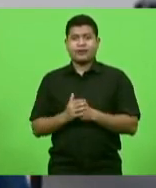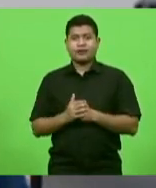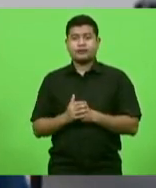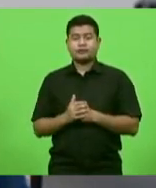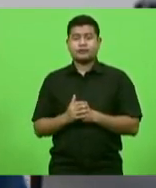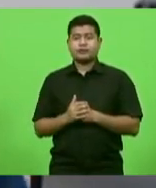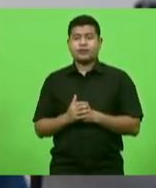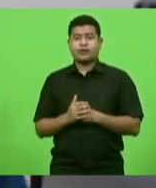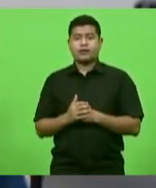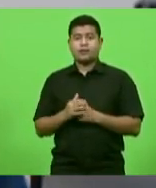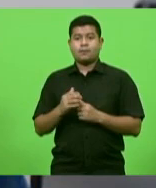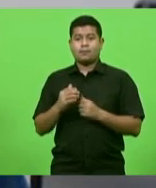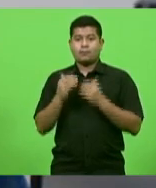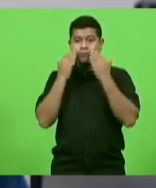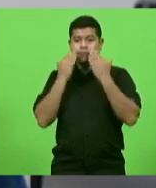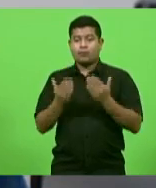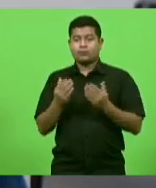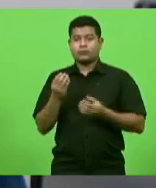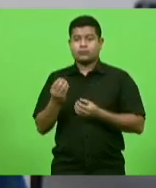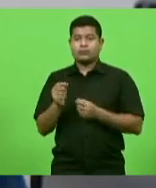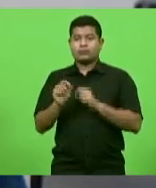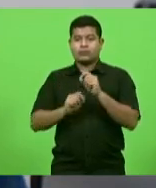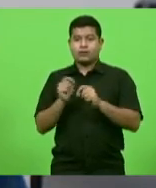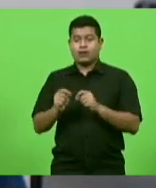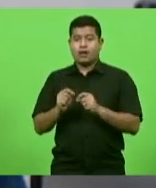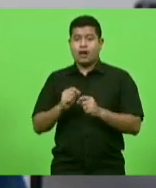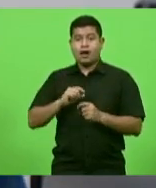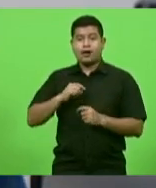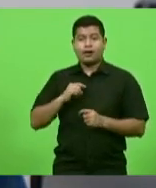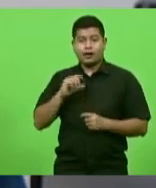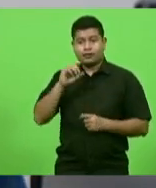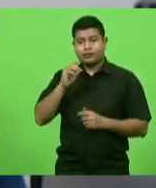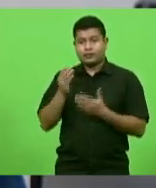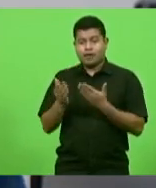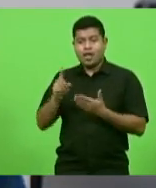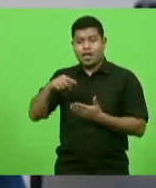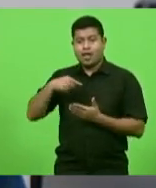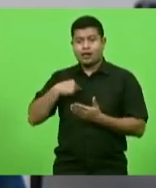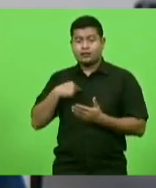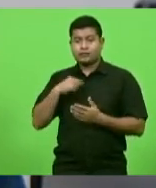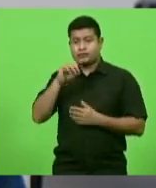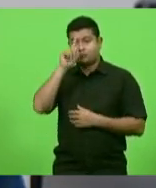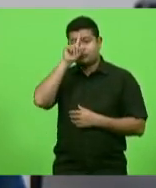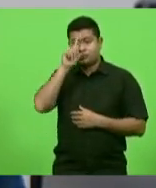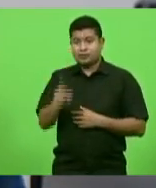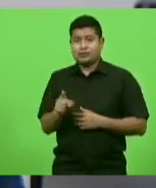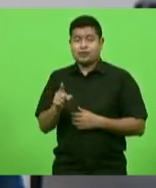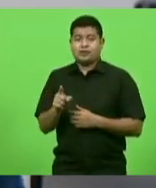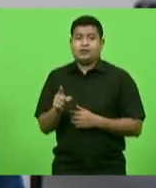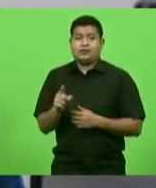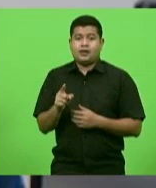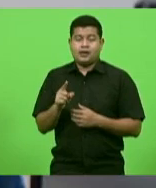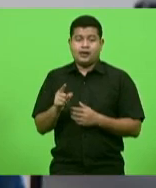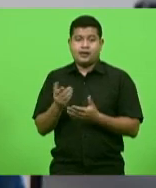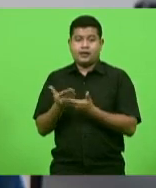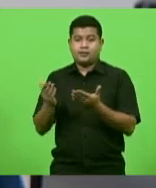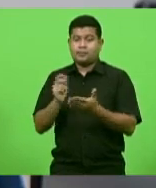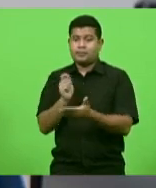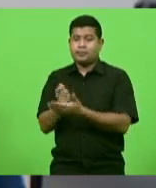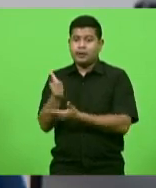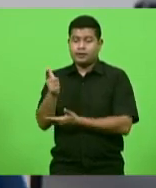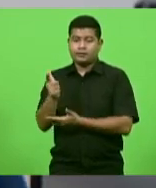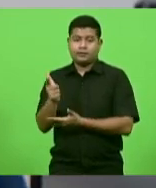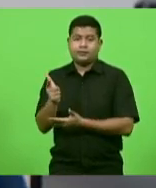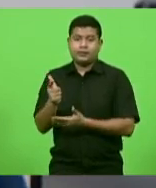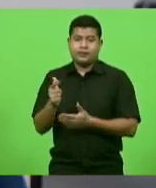prevê como típica a conduta de ordenar despesa Não autorizada por lei ou sem observância das prescrições legais relativas às